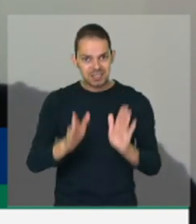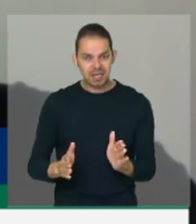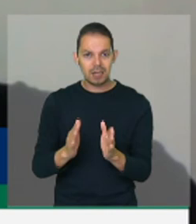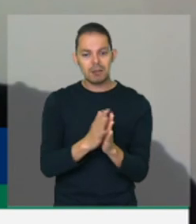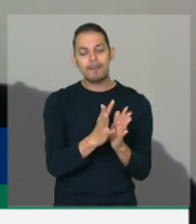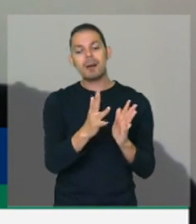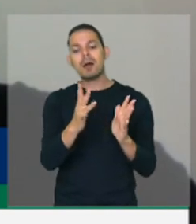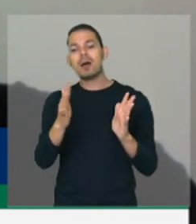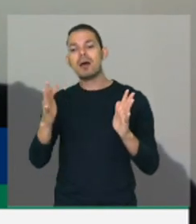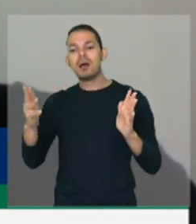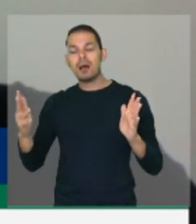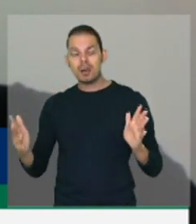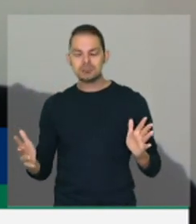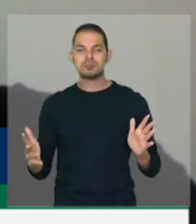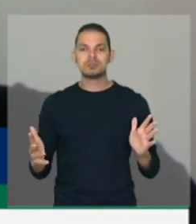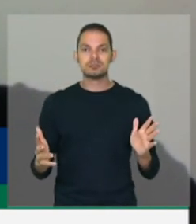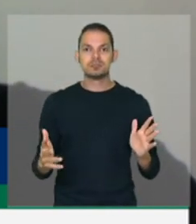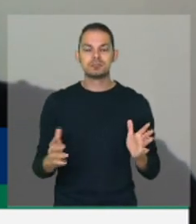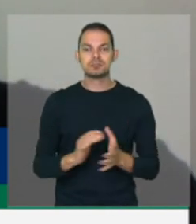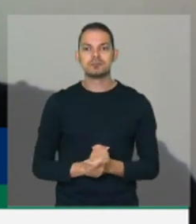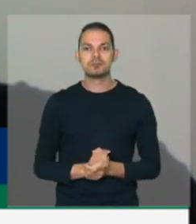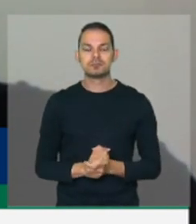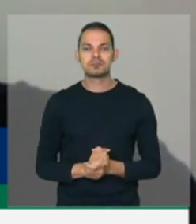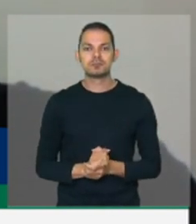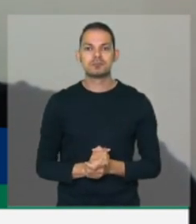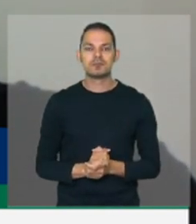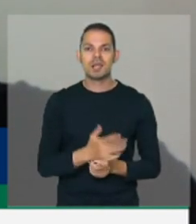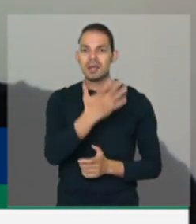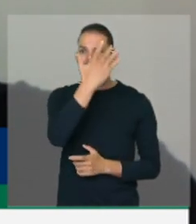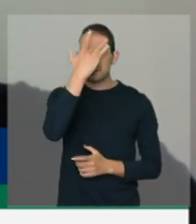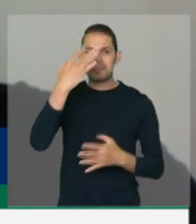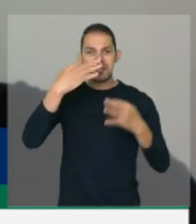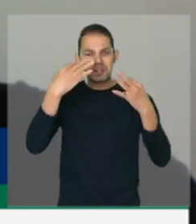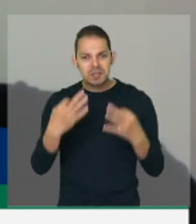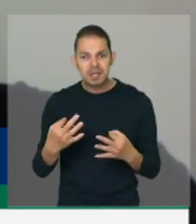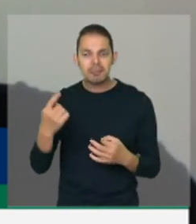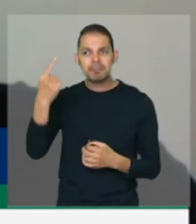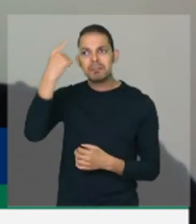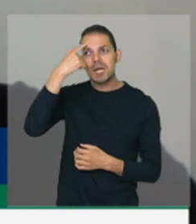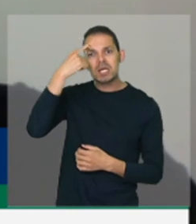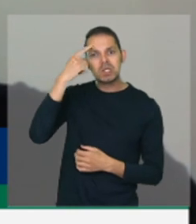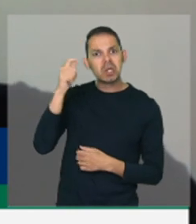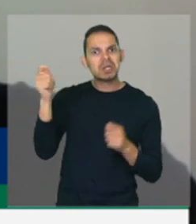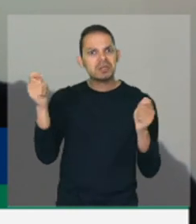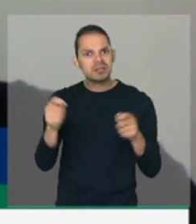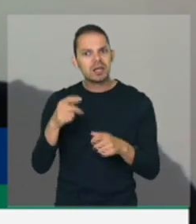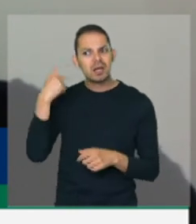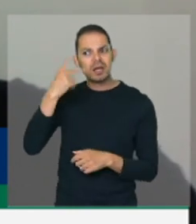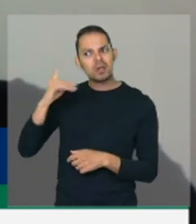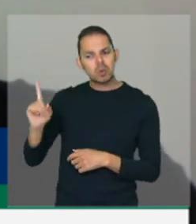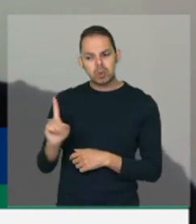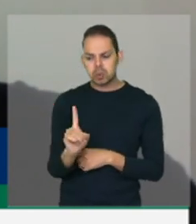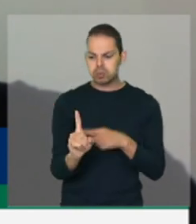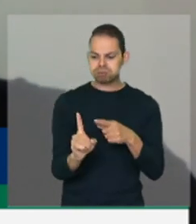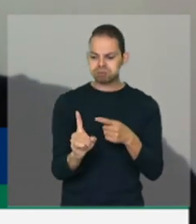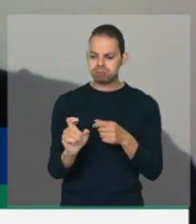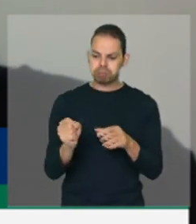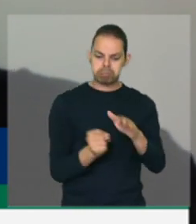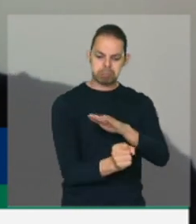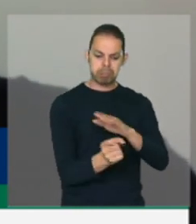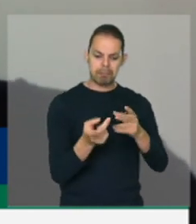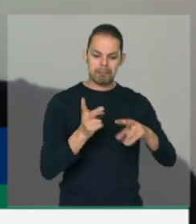são de seara política e não técnica. Quem em sã consciência vislumbrou a possibilidade que um dia um parlamentar seria posto em prisão